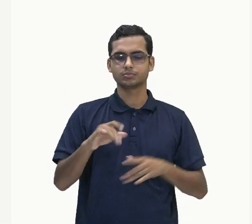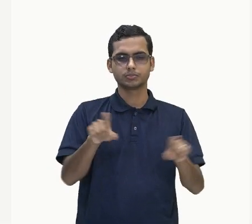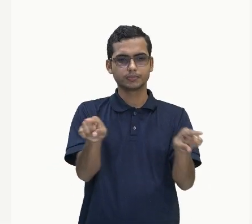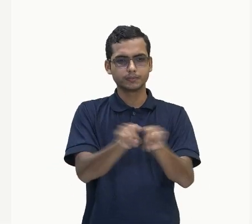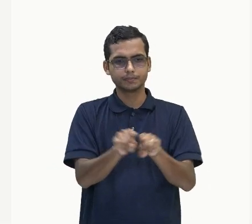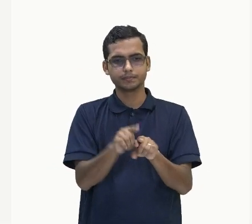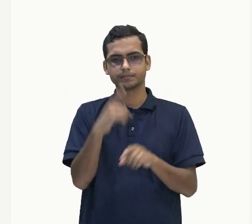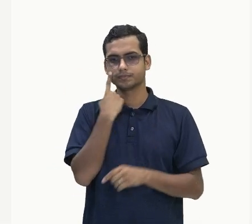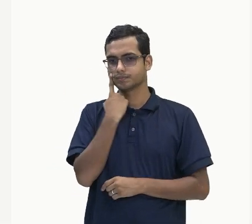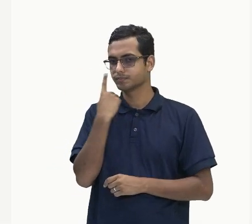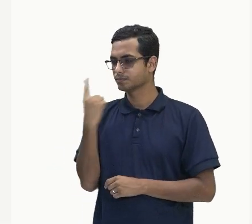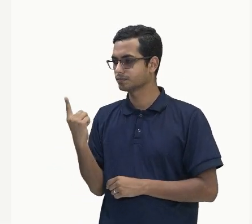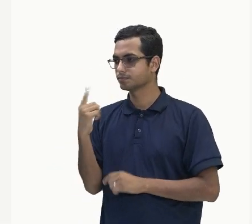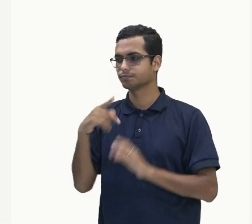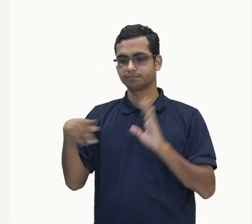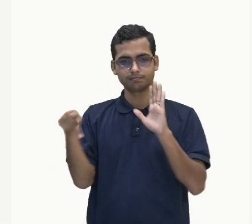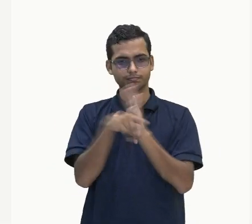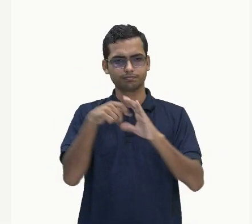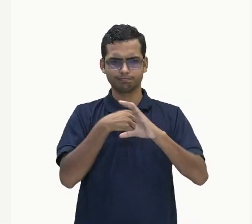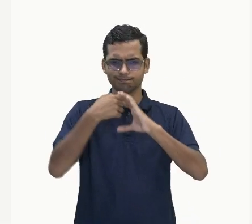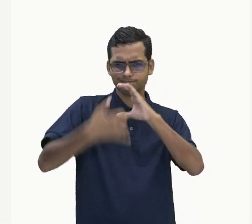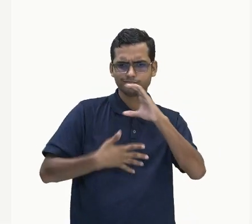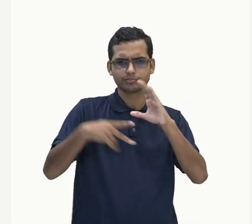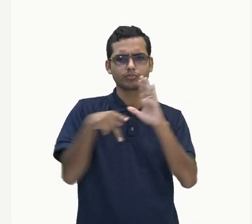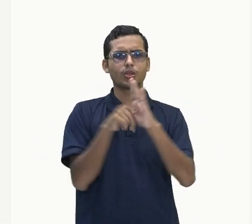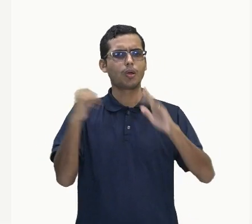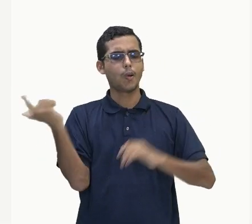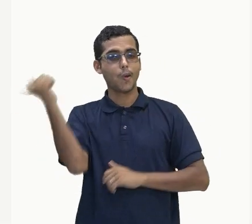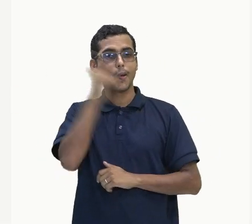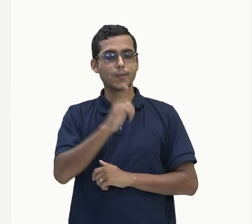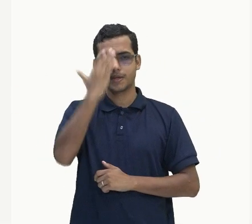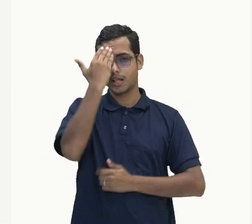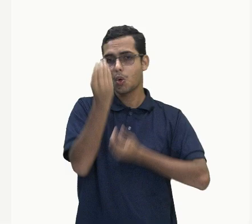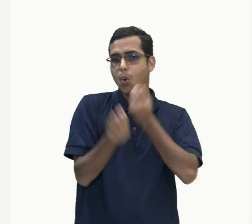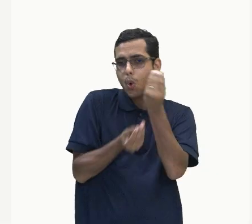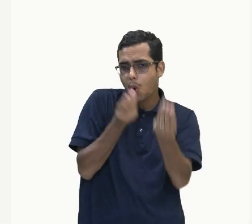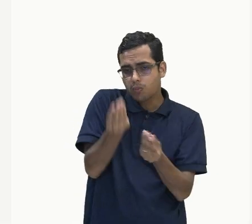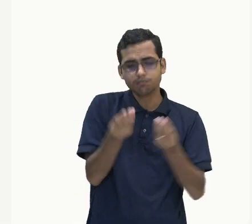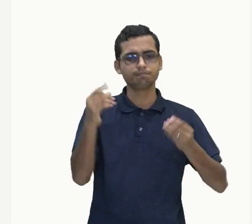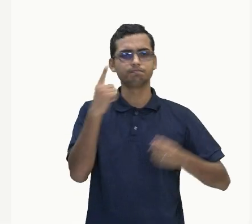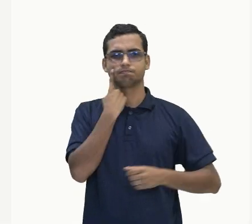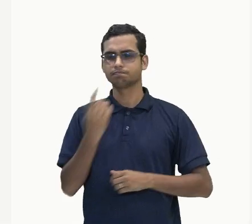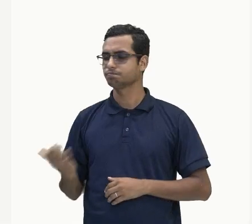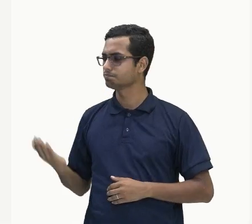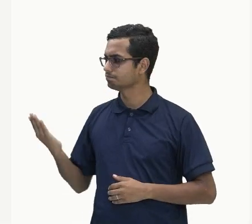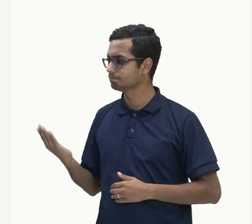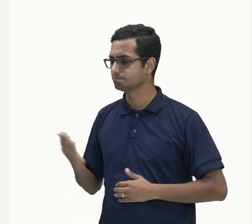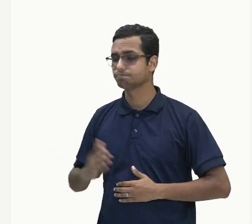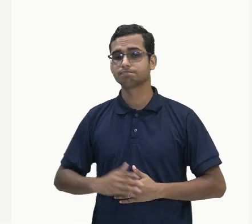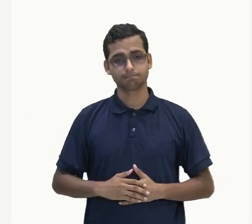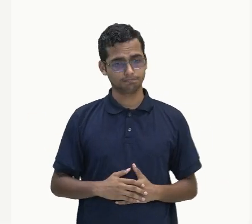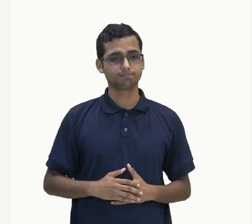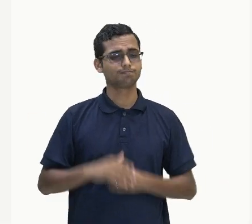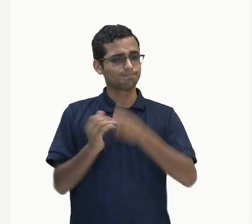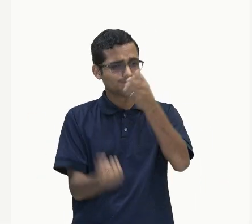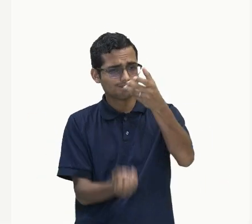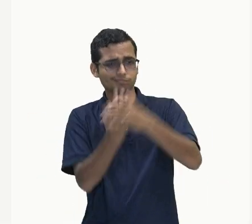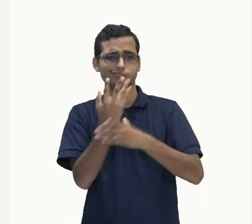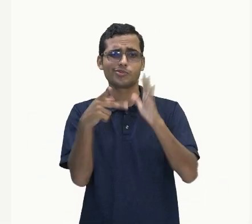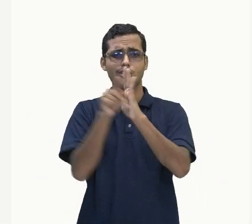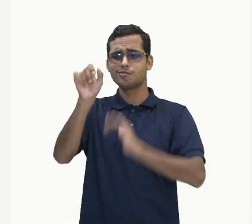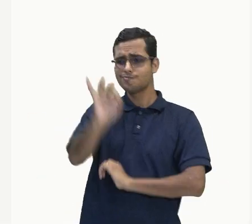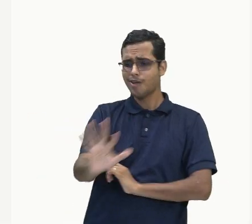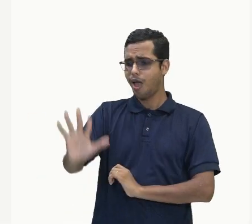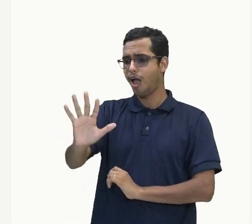muito importantes para que a gente consiga entender como são a formação das